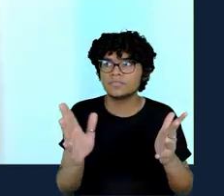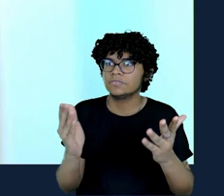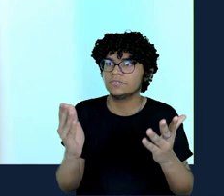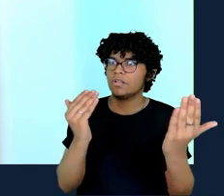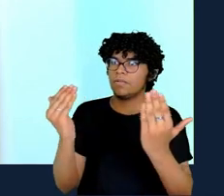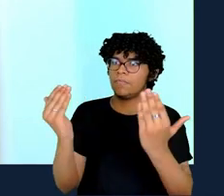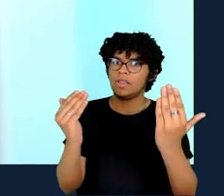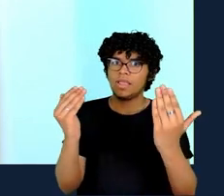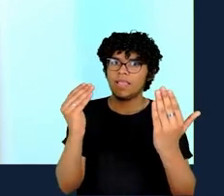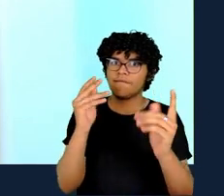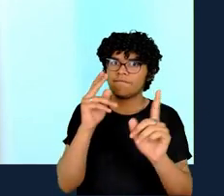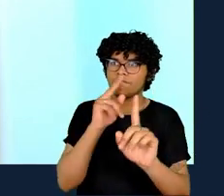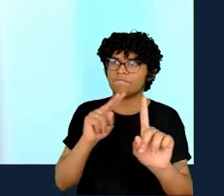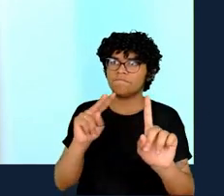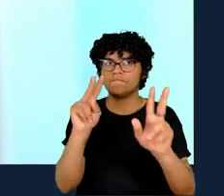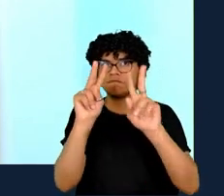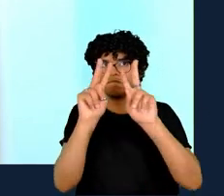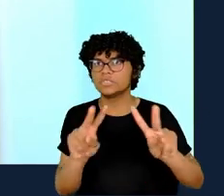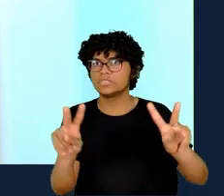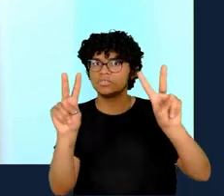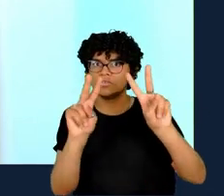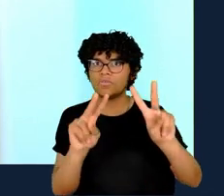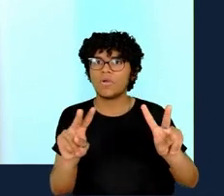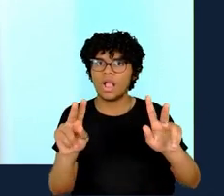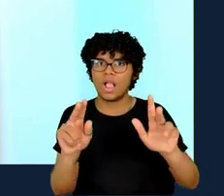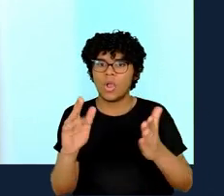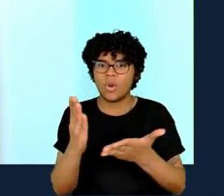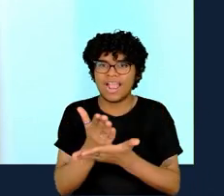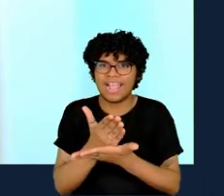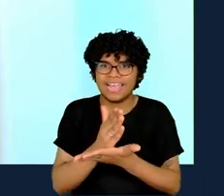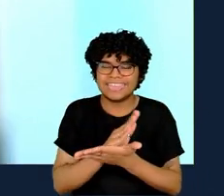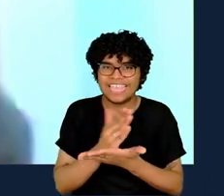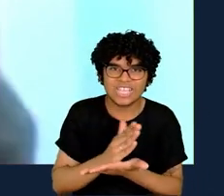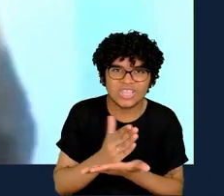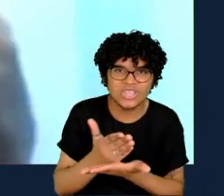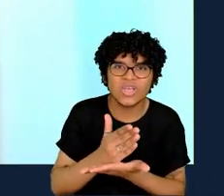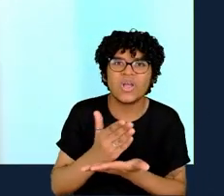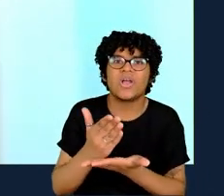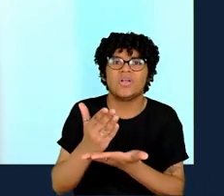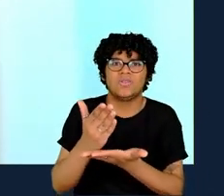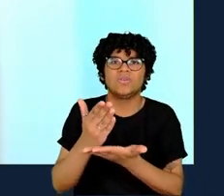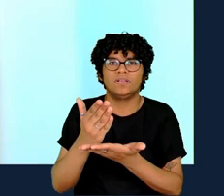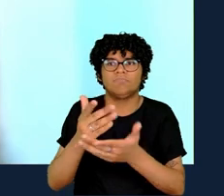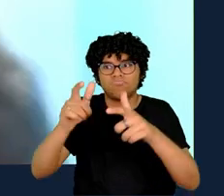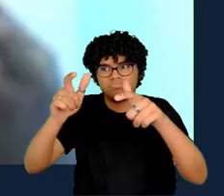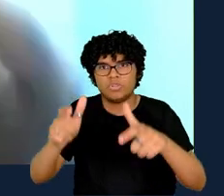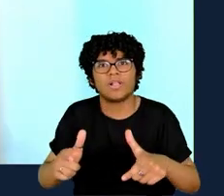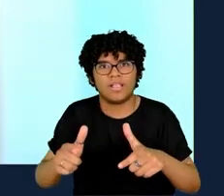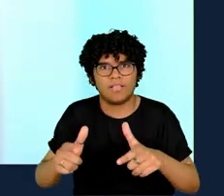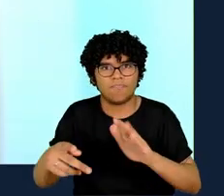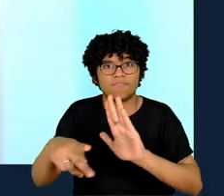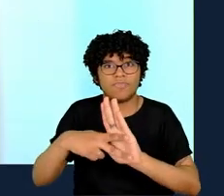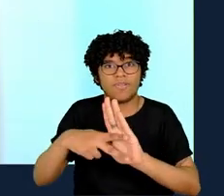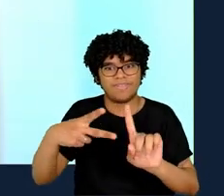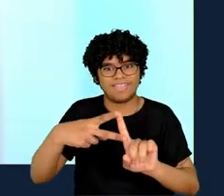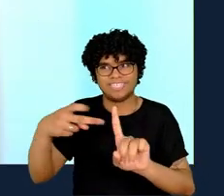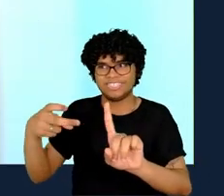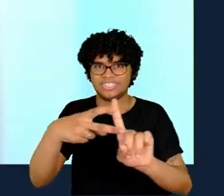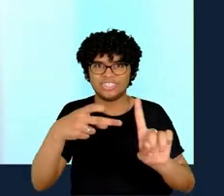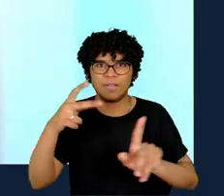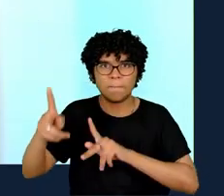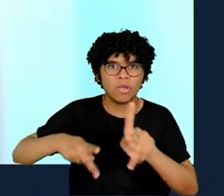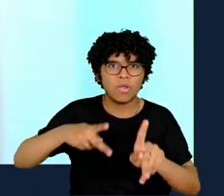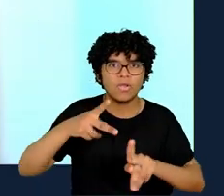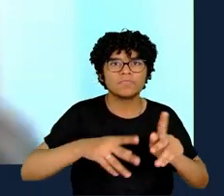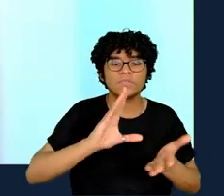seu território, ou território de vários povos diferentes. Acho que uma coisa de dados que é muito importante, que é